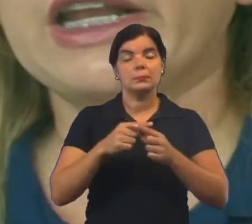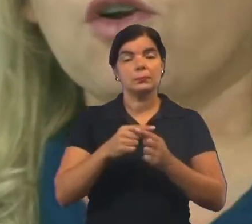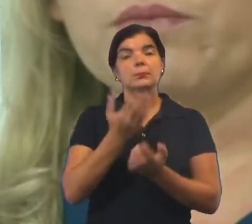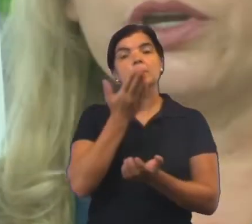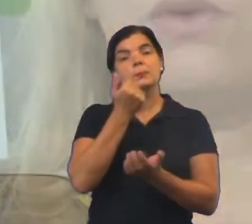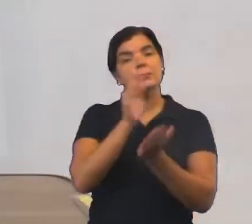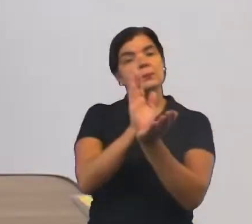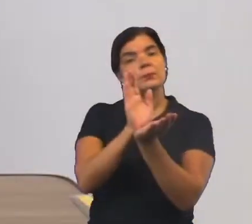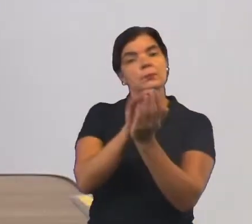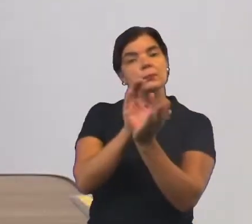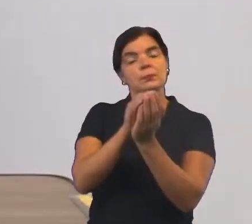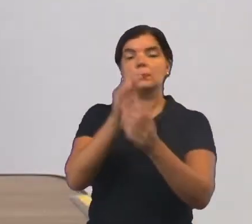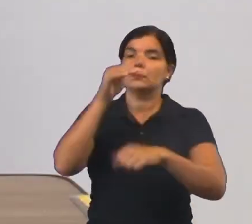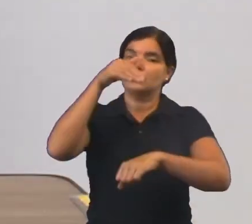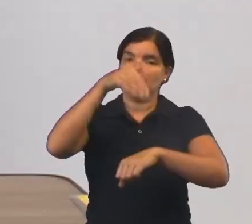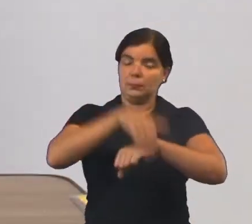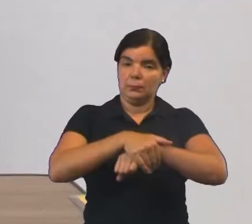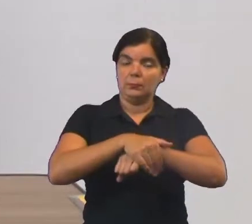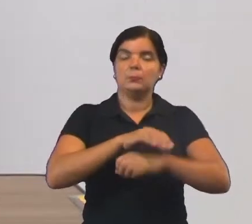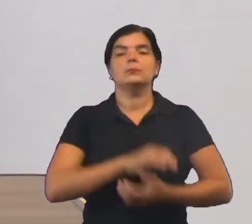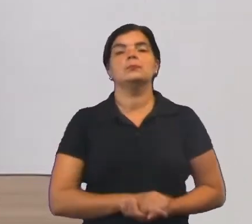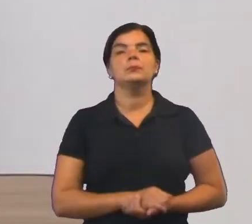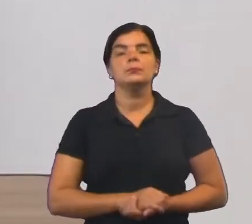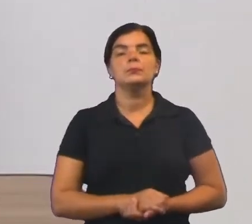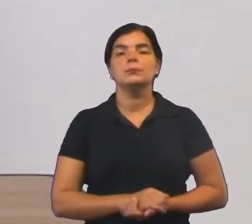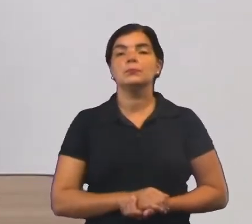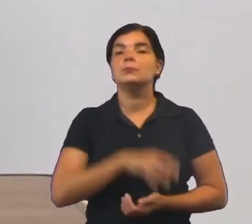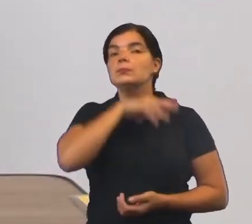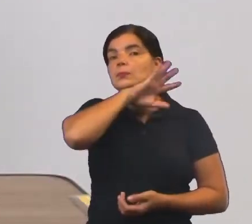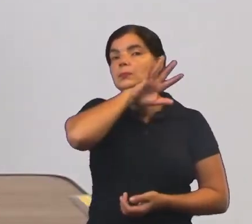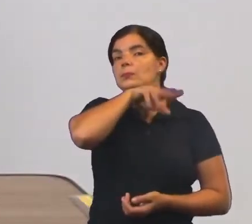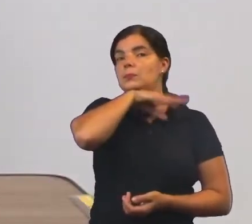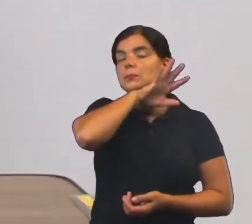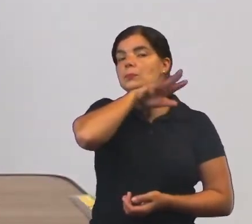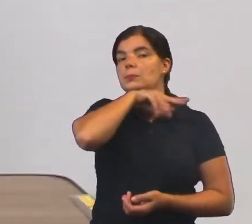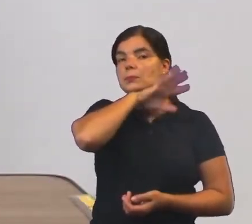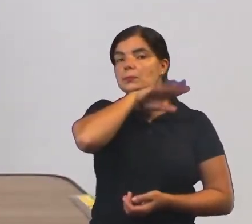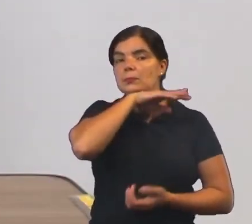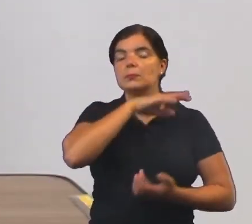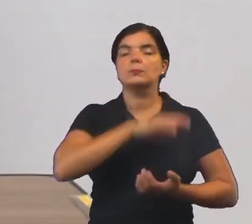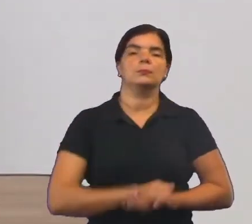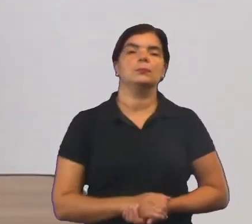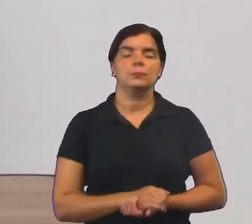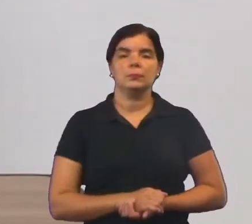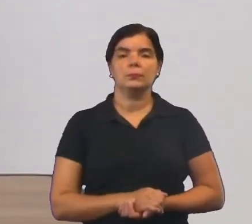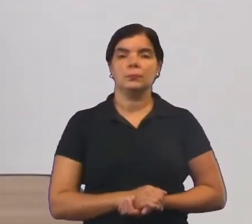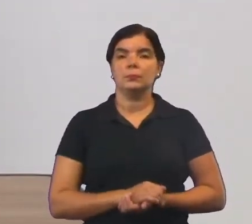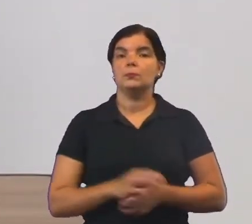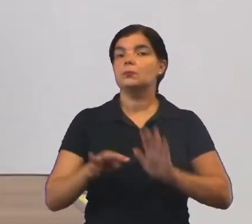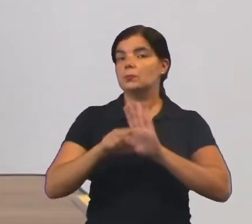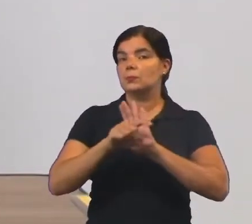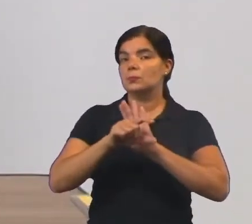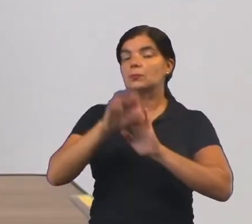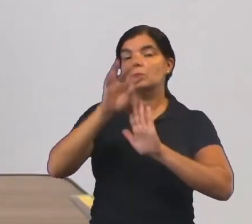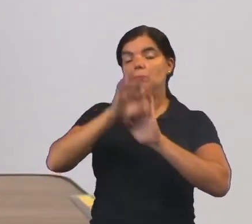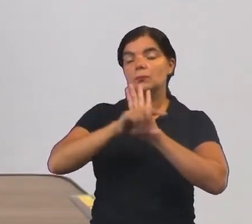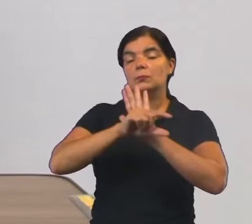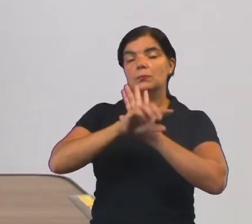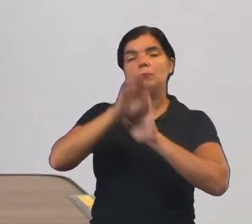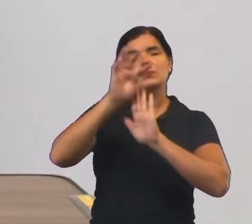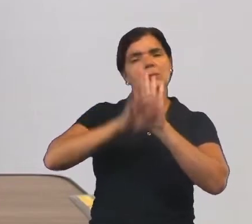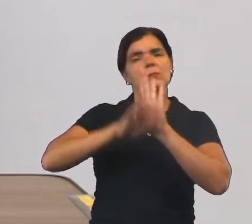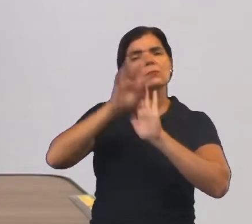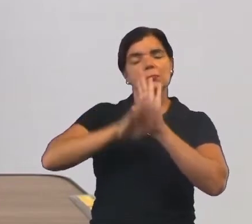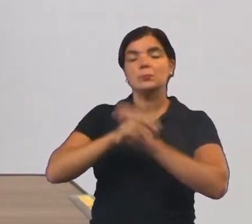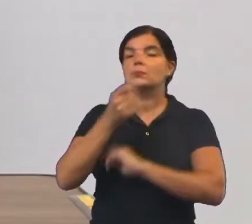Porque o jacaré comeu à noite. Então, os bichos, né? Essa história, esse trecho tem um pouco de humor. Em